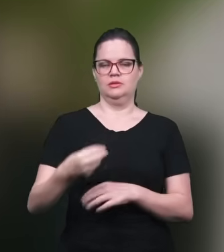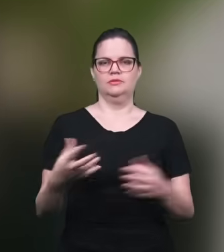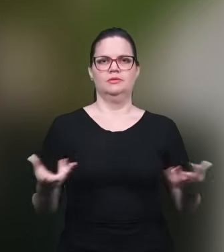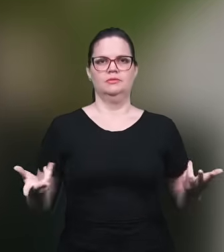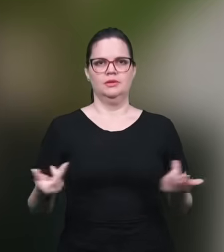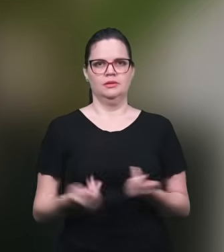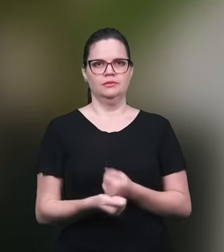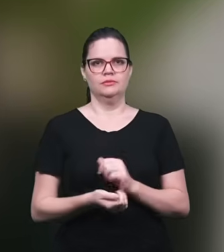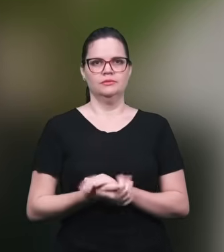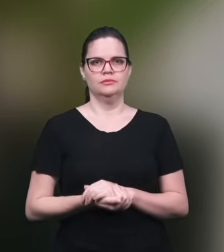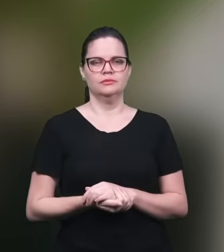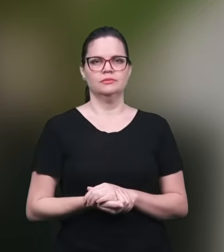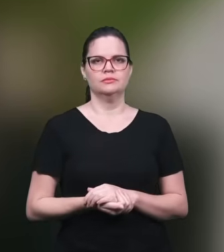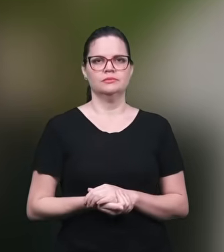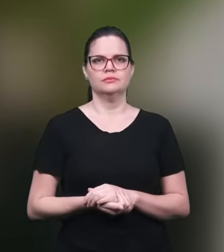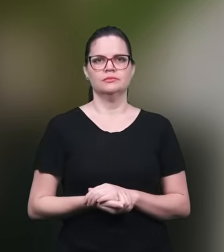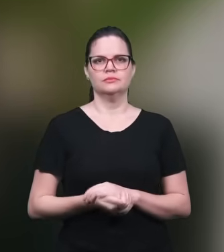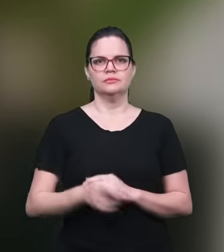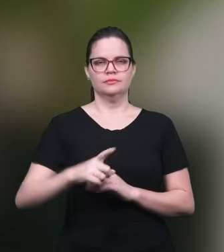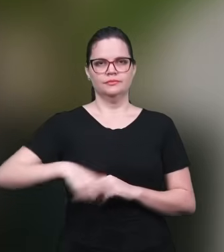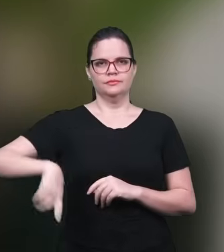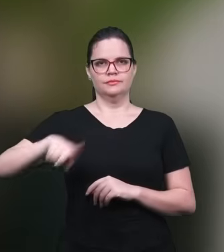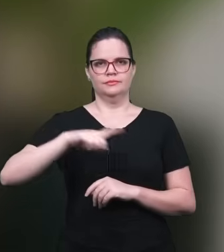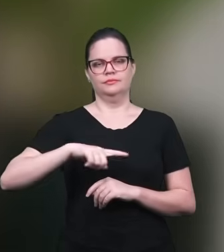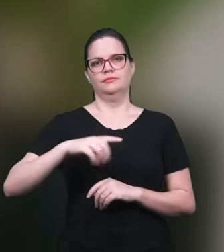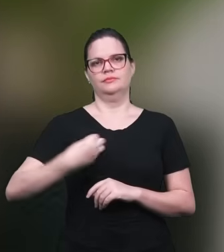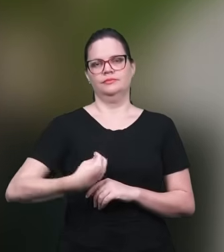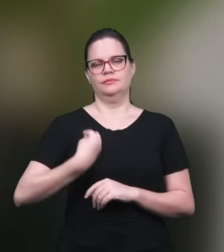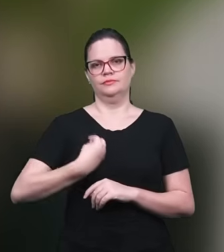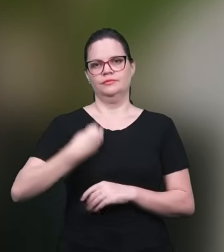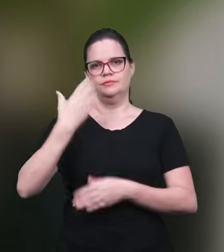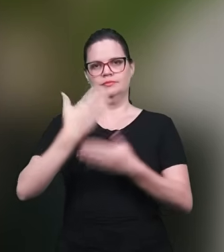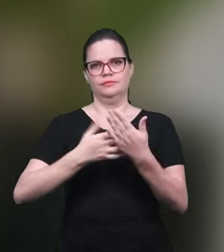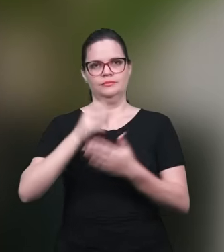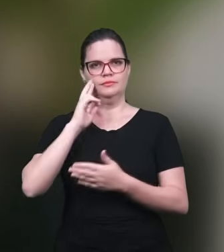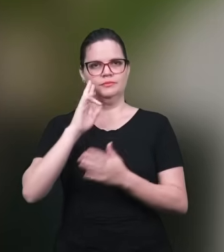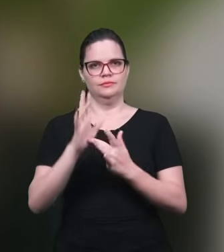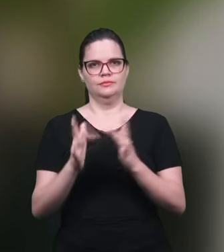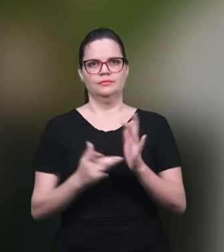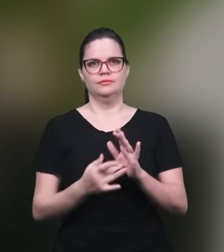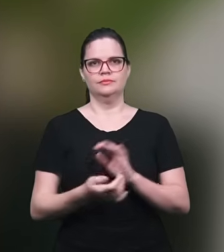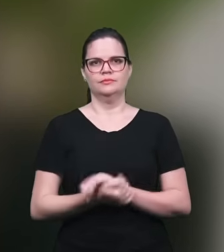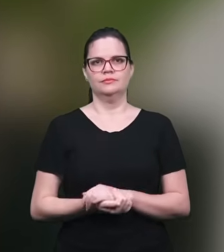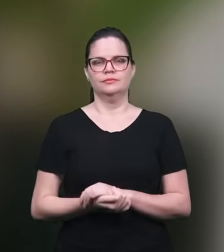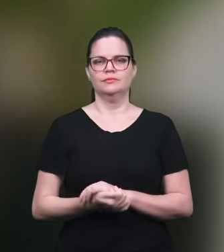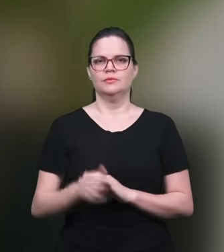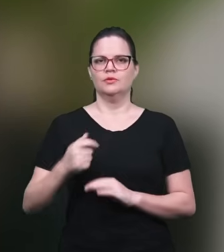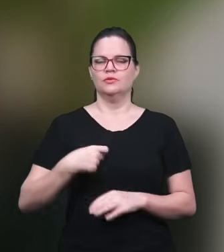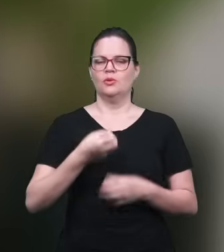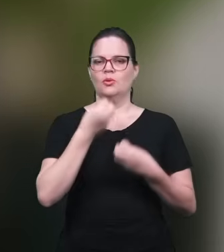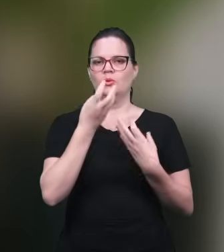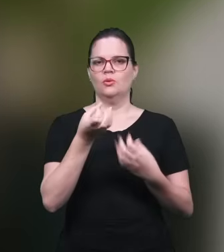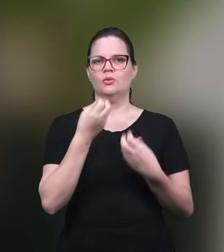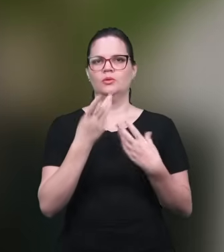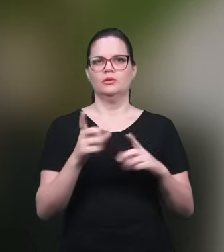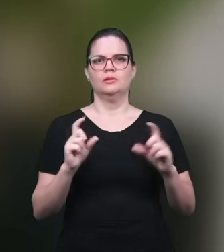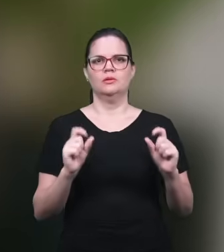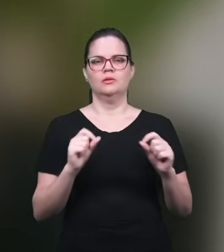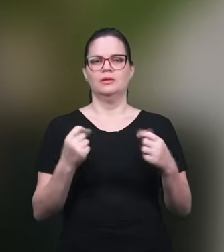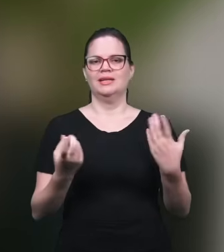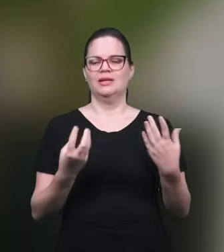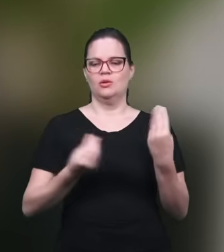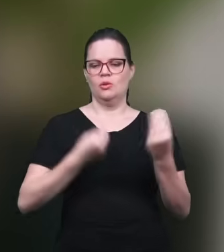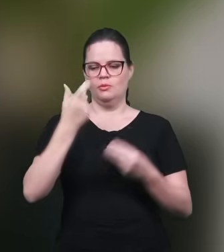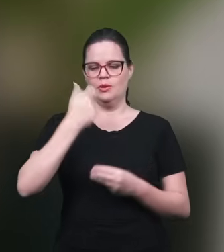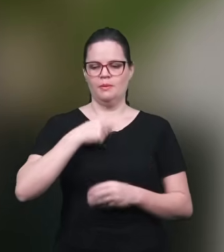maravilhosos. E essa tem sido a nossa vida na presença do Senhor. Vou falar para vocês um pouquinho o que é dar aula na